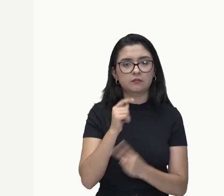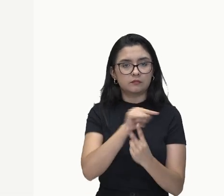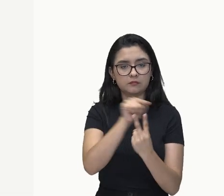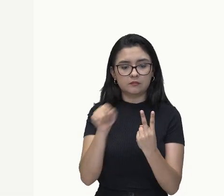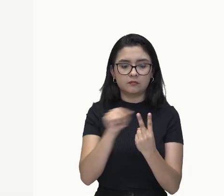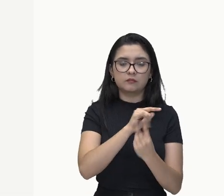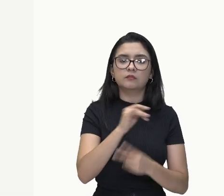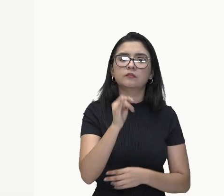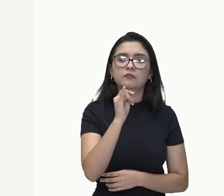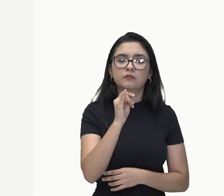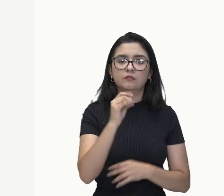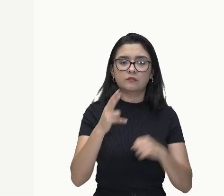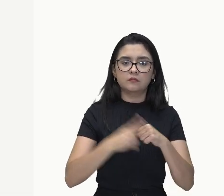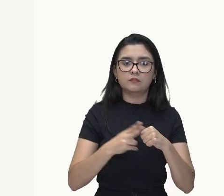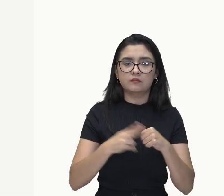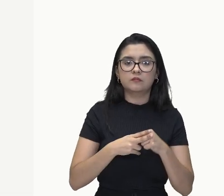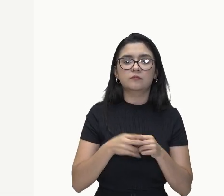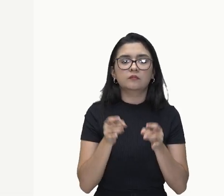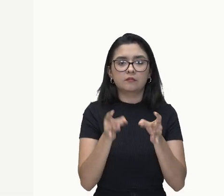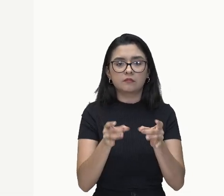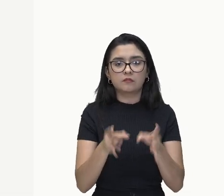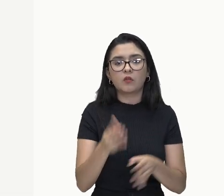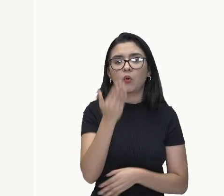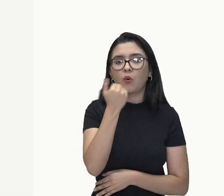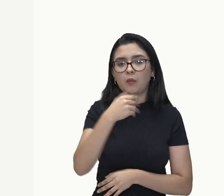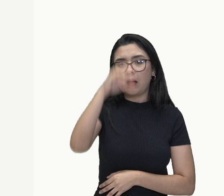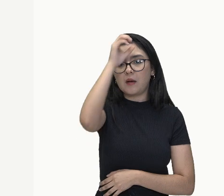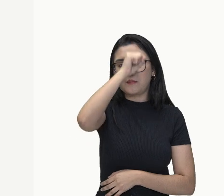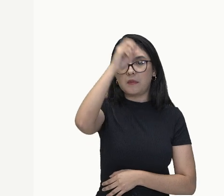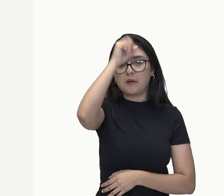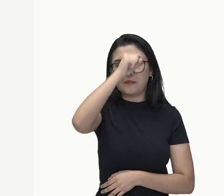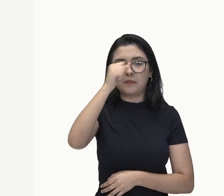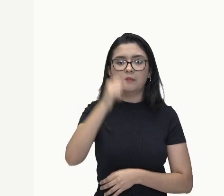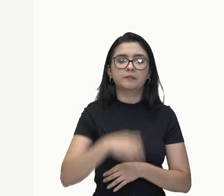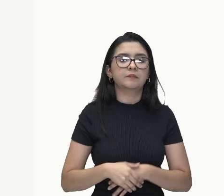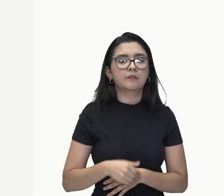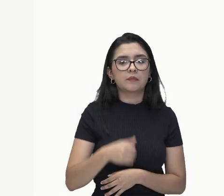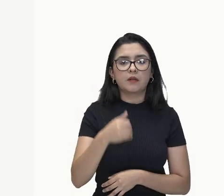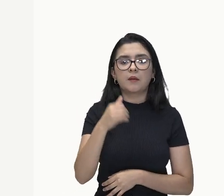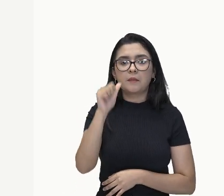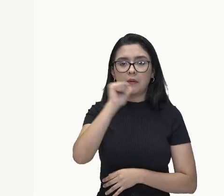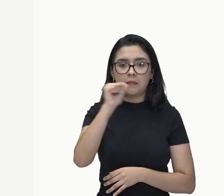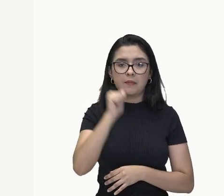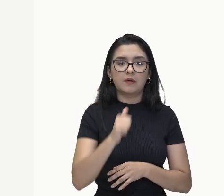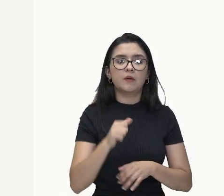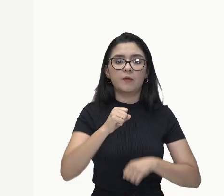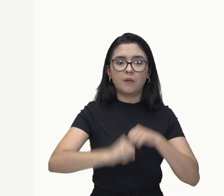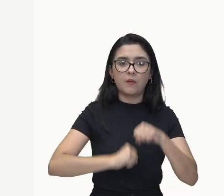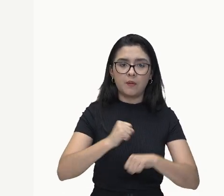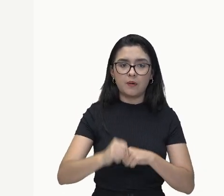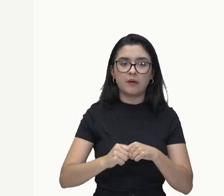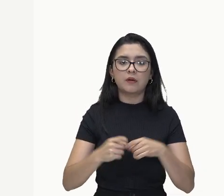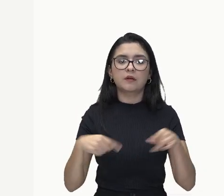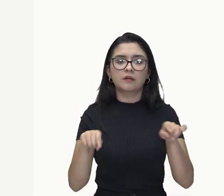o caso do verbo vender, comer, aprender, beber, correr, someter,